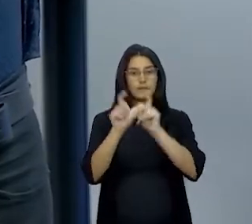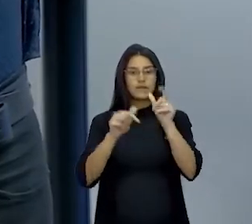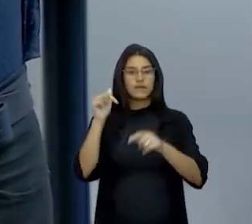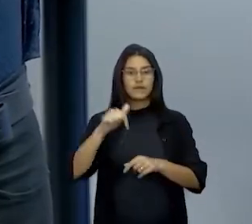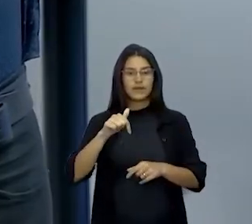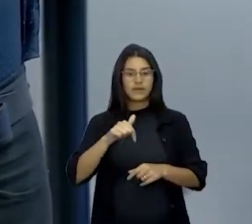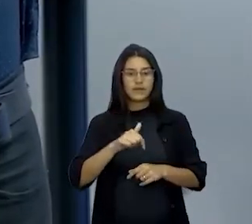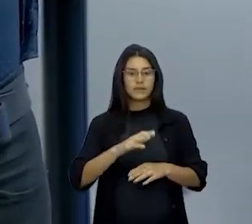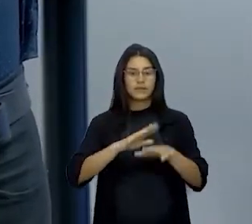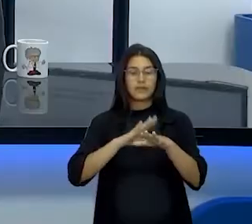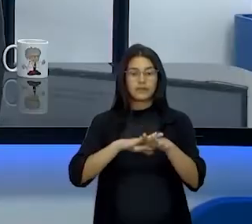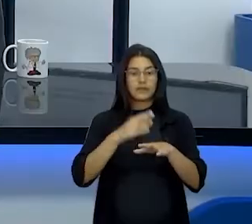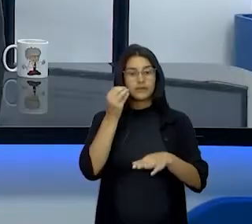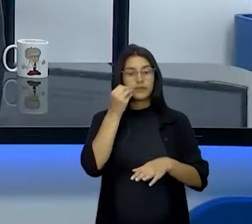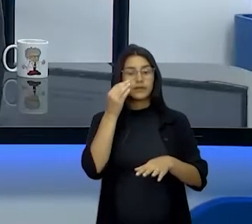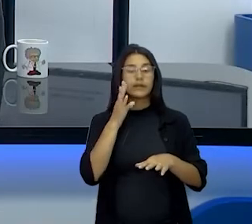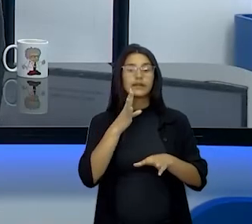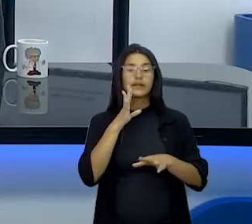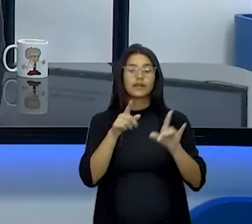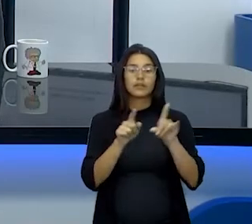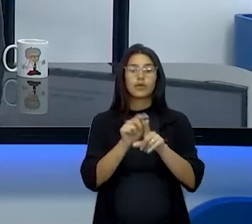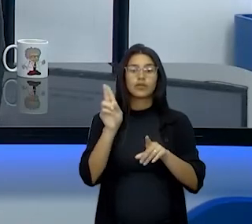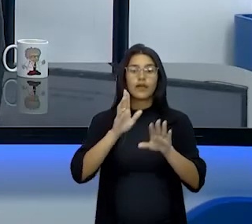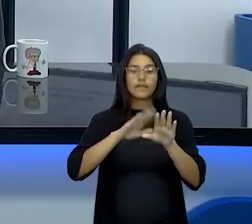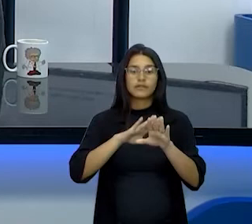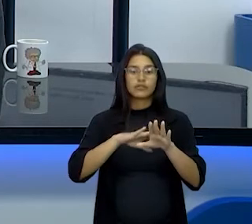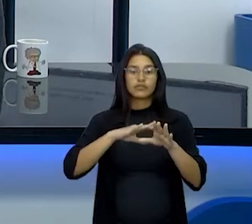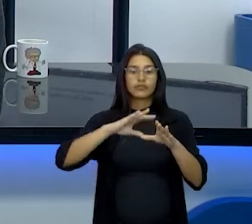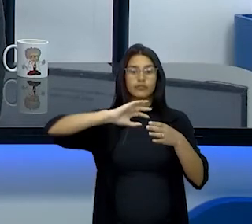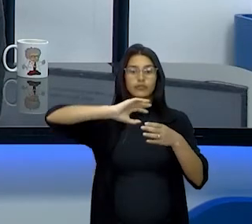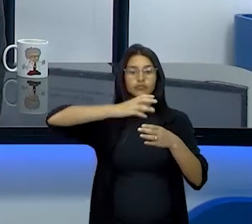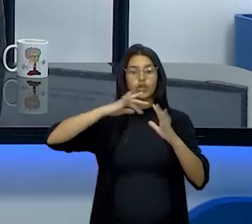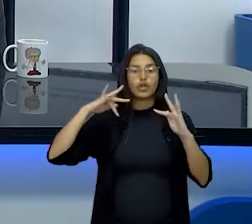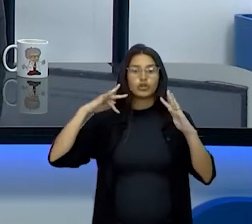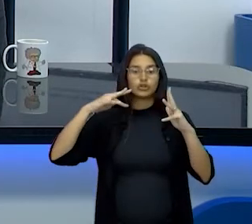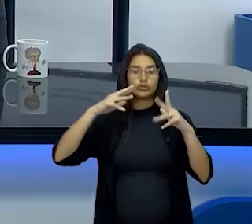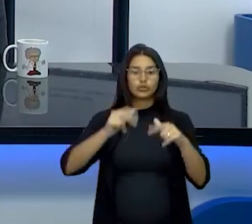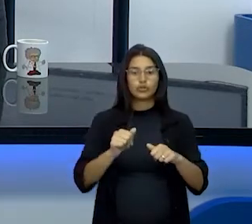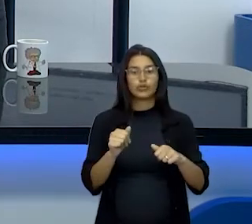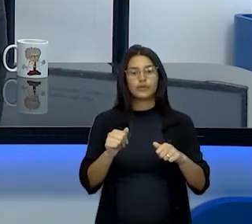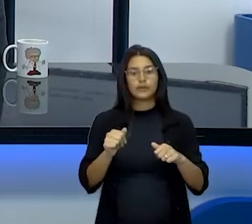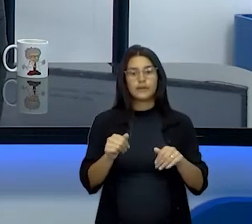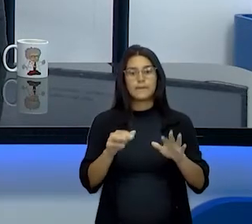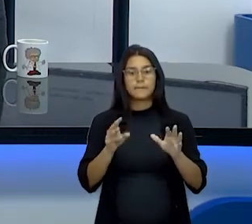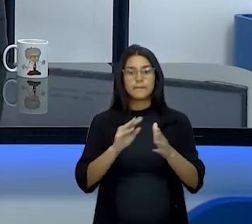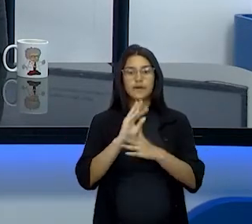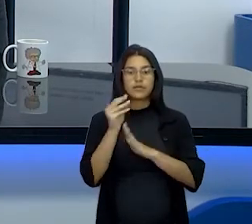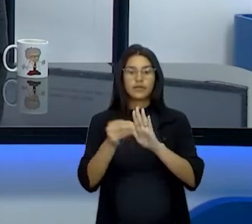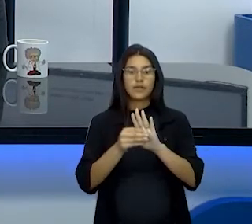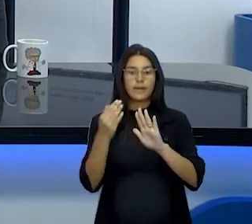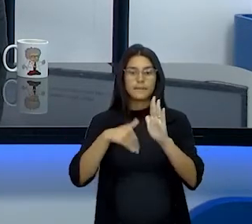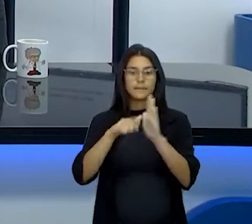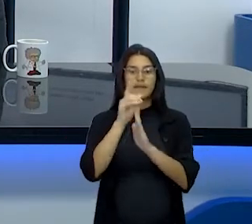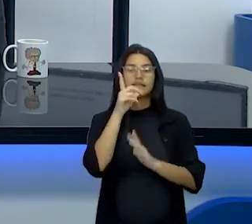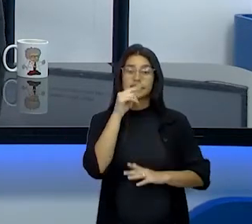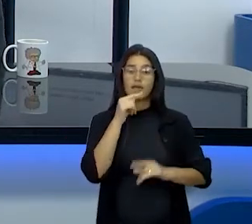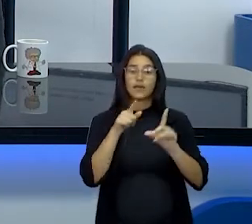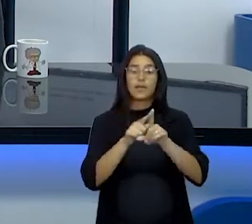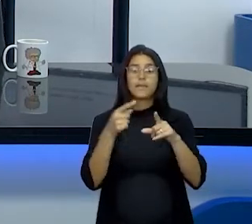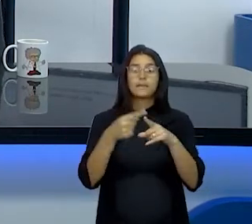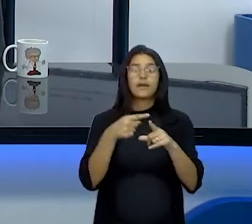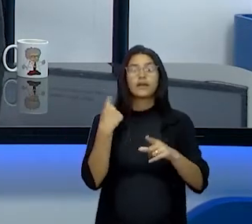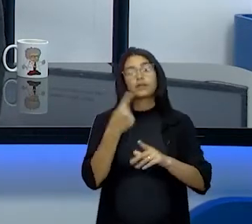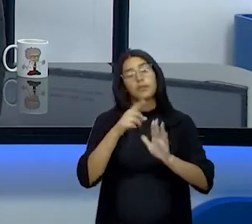no caso, para fazer esse experimento também legal, você pegar e fechar toda A garrafa. Mas colocar Porque mais existe- água. Colocar mais água. Por quê? Como